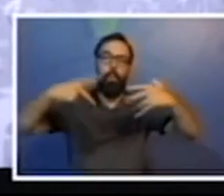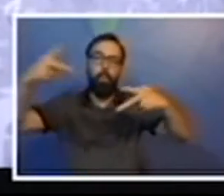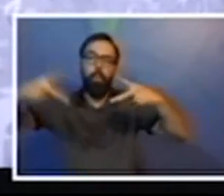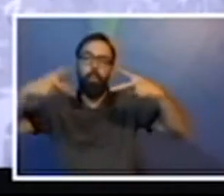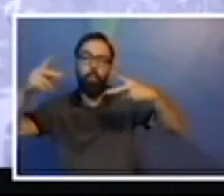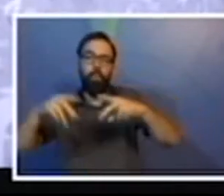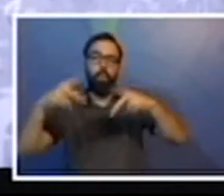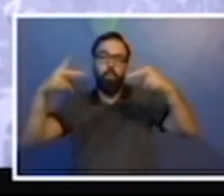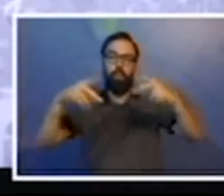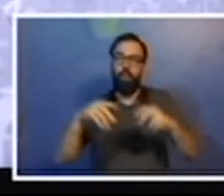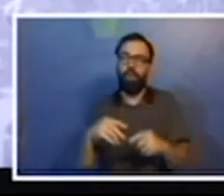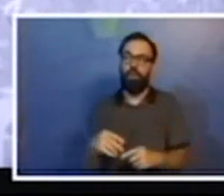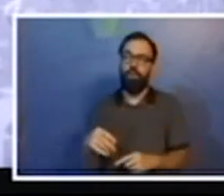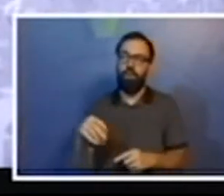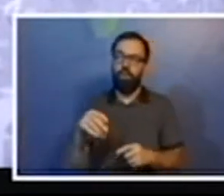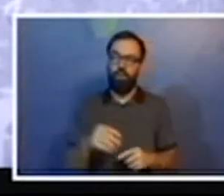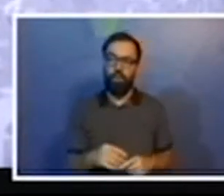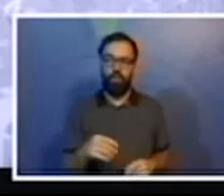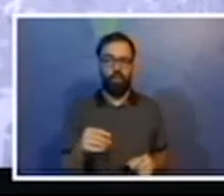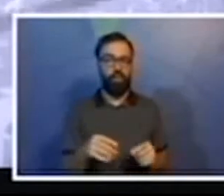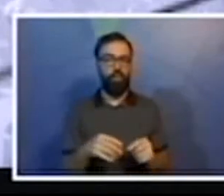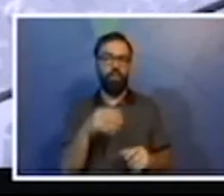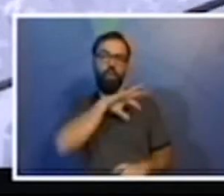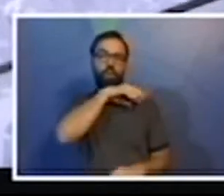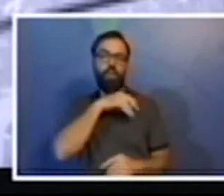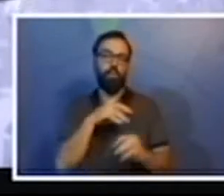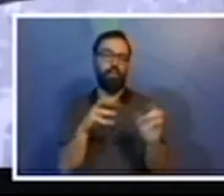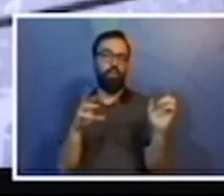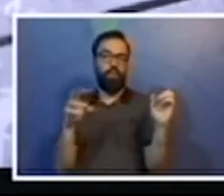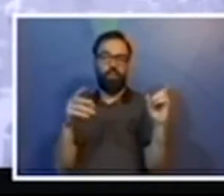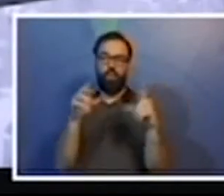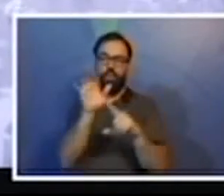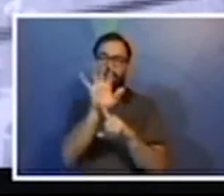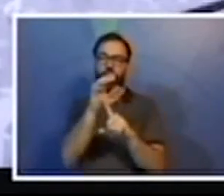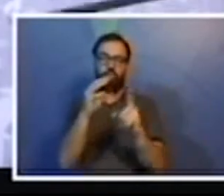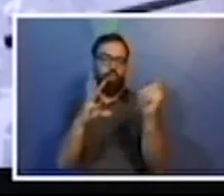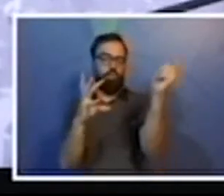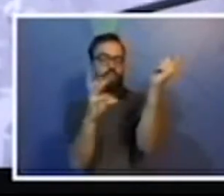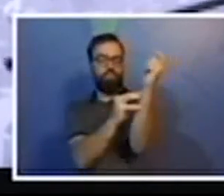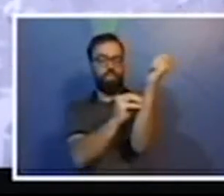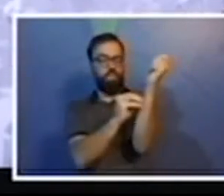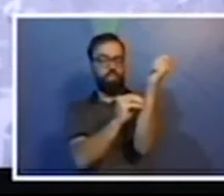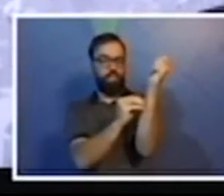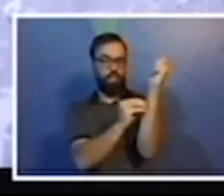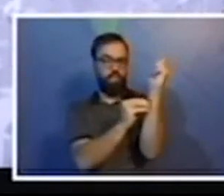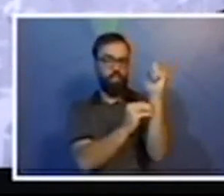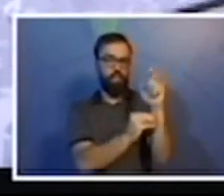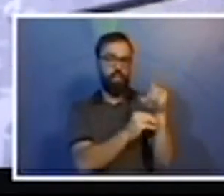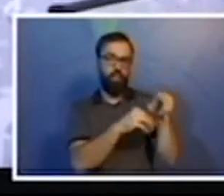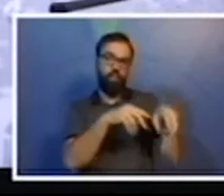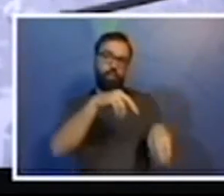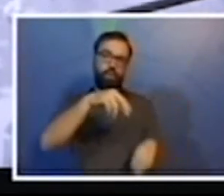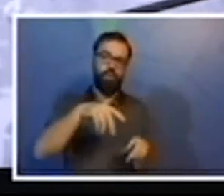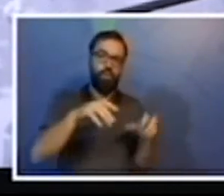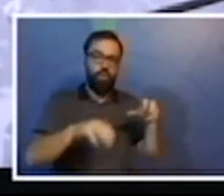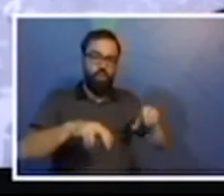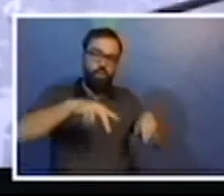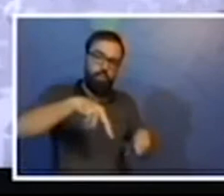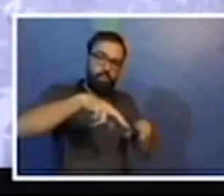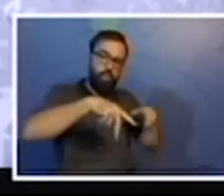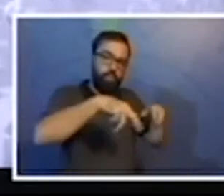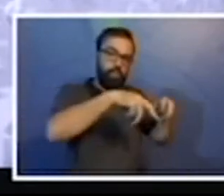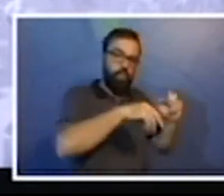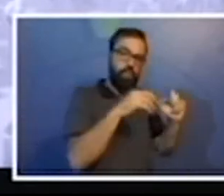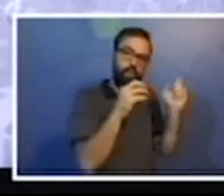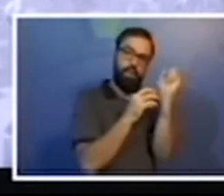pode desgrudar na pelagem de alguns animais que passam por ali e após isso o esse animal se desloca e esse